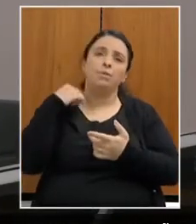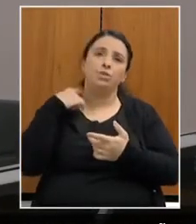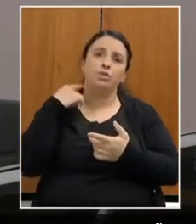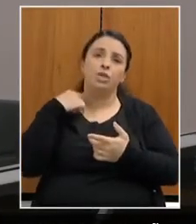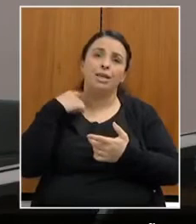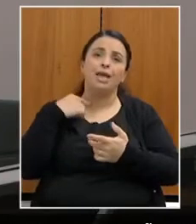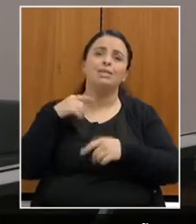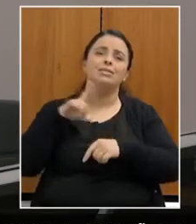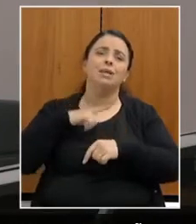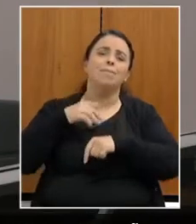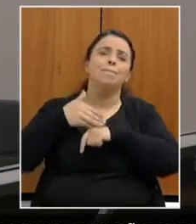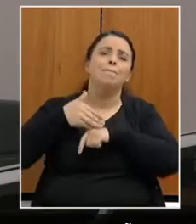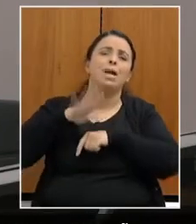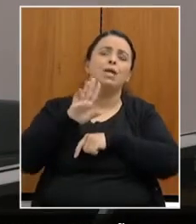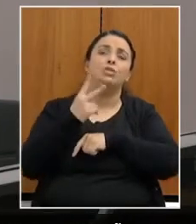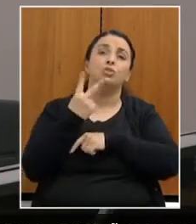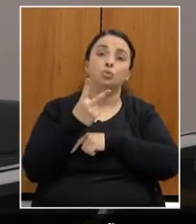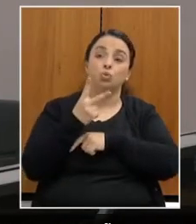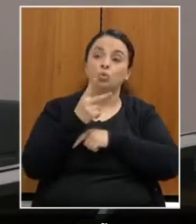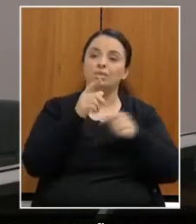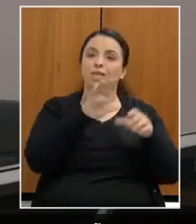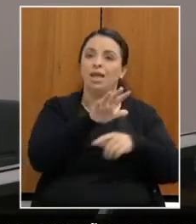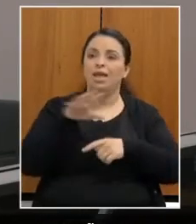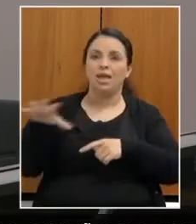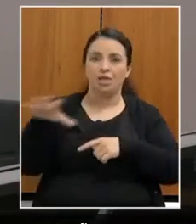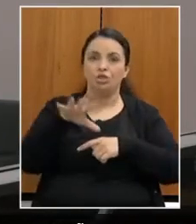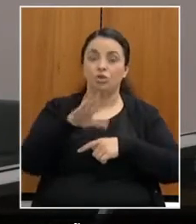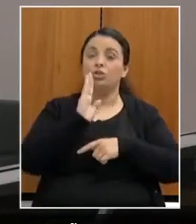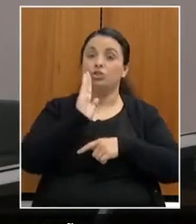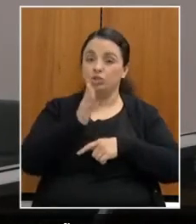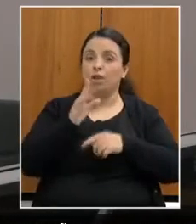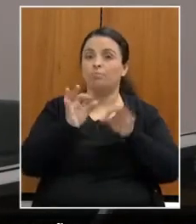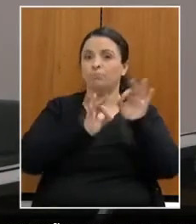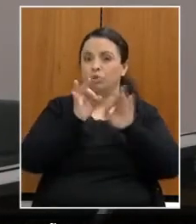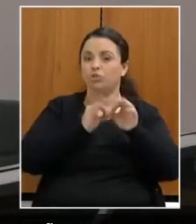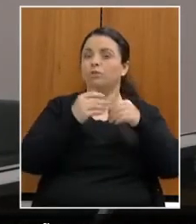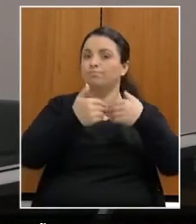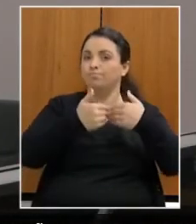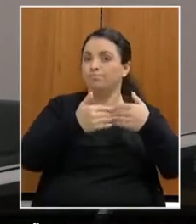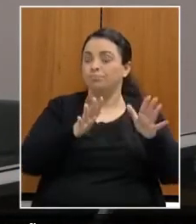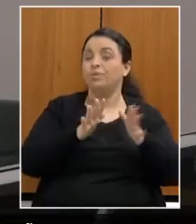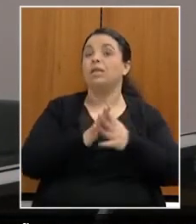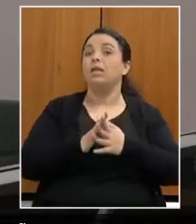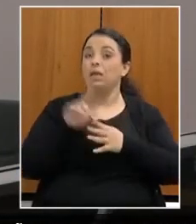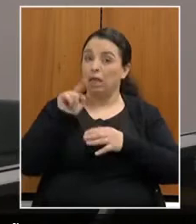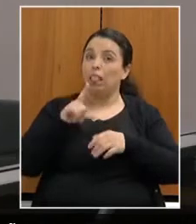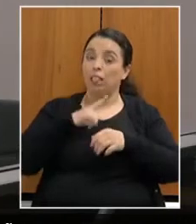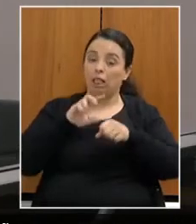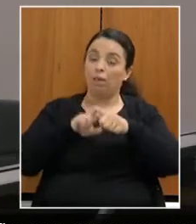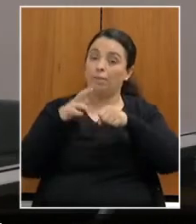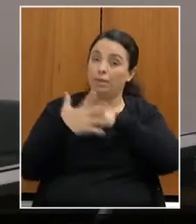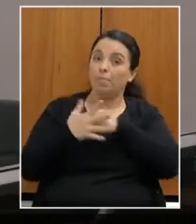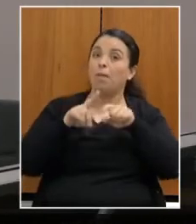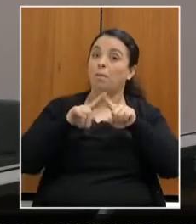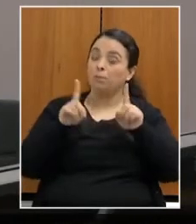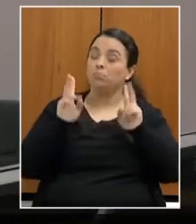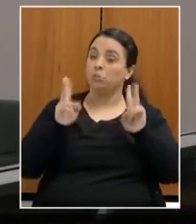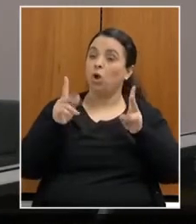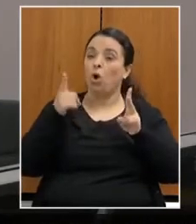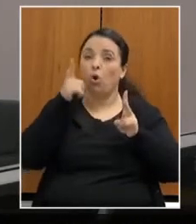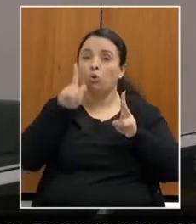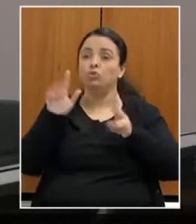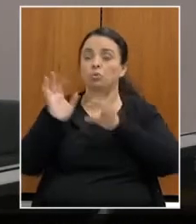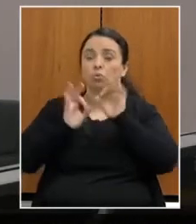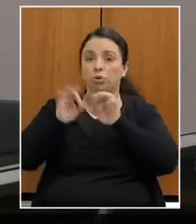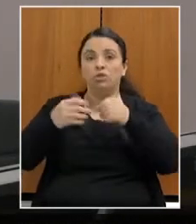tem mais de duas regiões com esse projeto. Mesmo com a pandemia, estamos conseguindo caminhar com isso. Próximo,